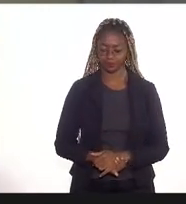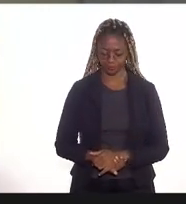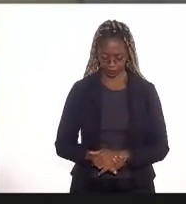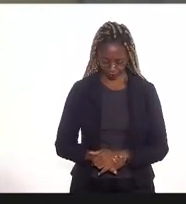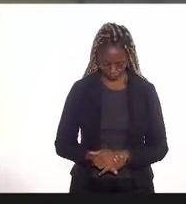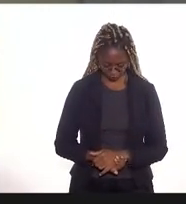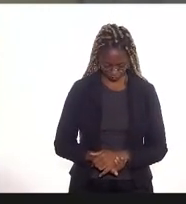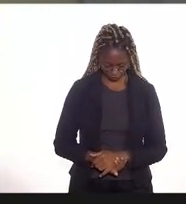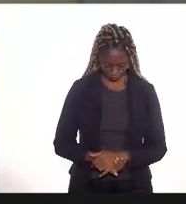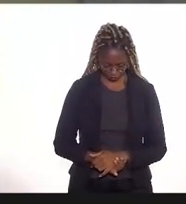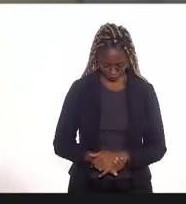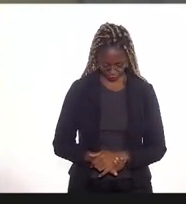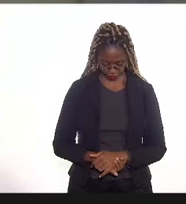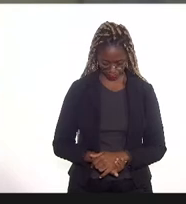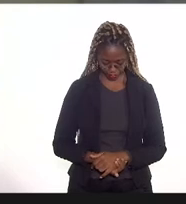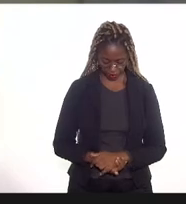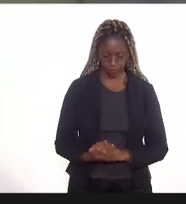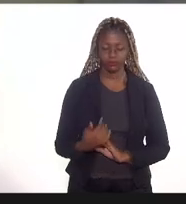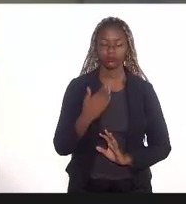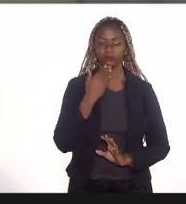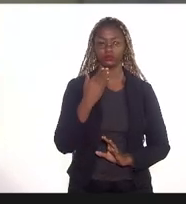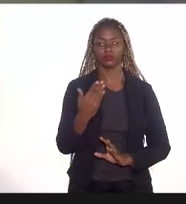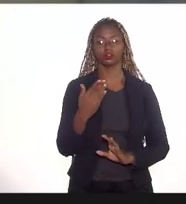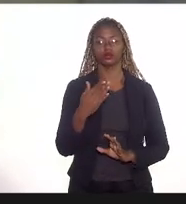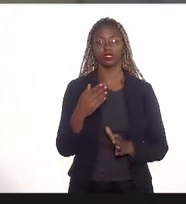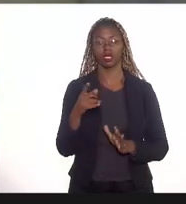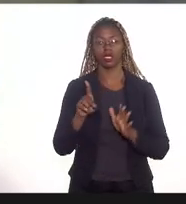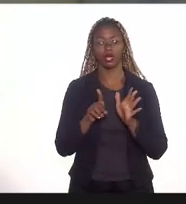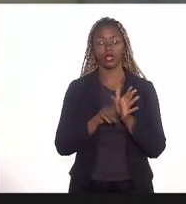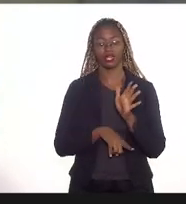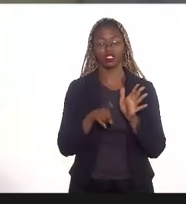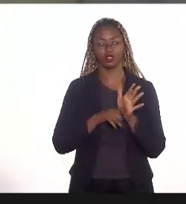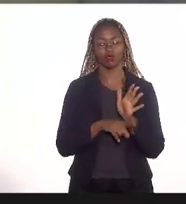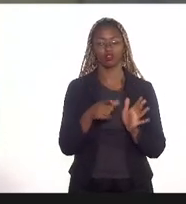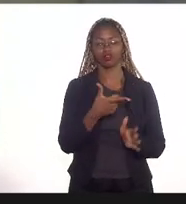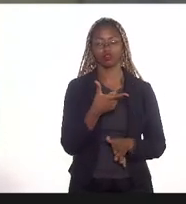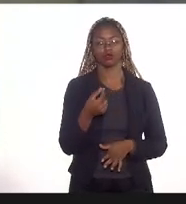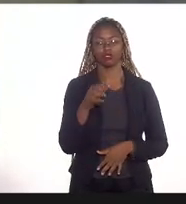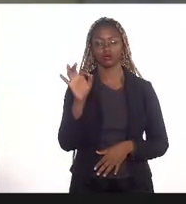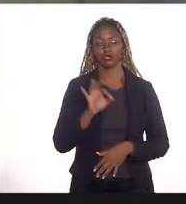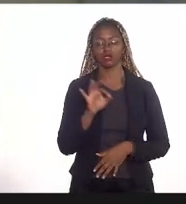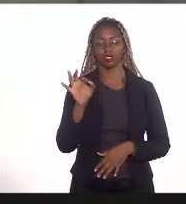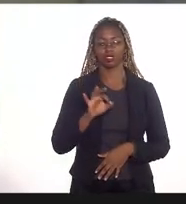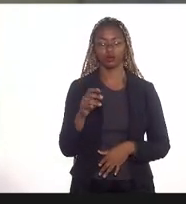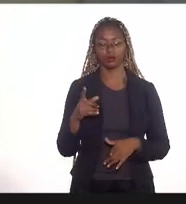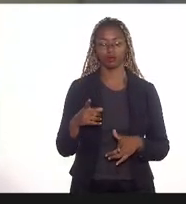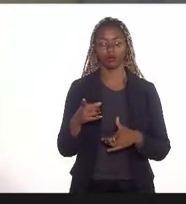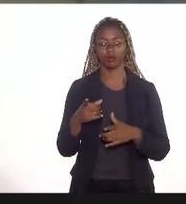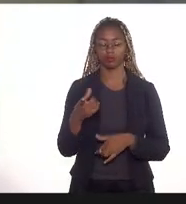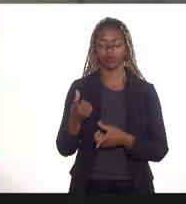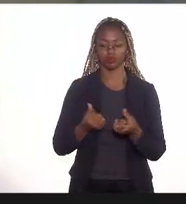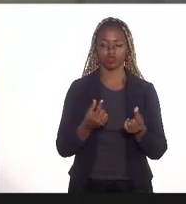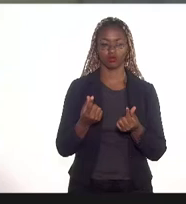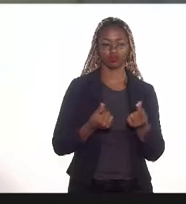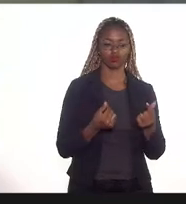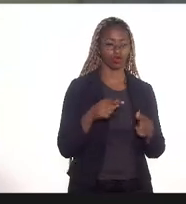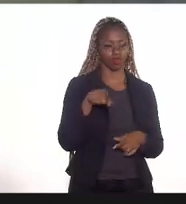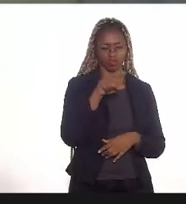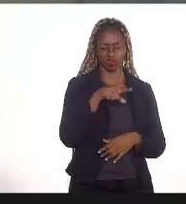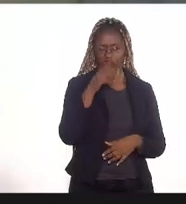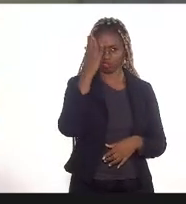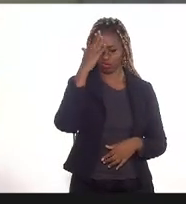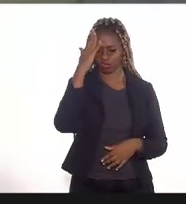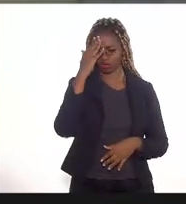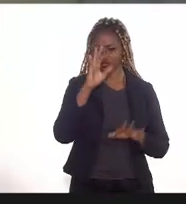uma redução de 20% dos incentivos fiscais em 3 anos. Seguramente o senhor conhece essa informação,